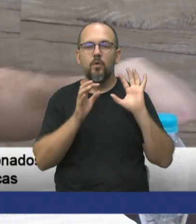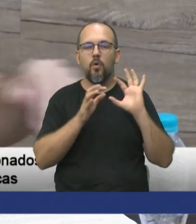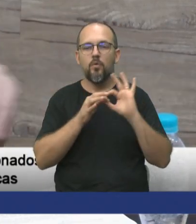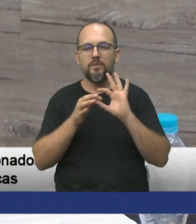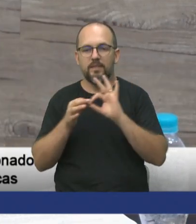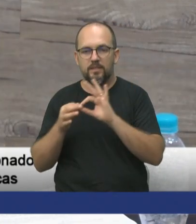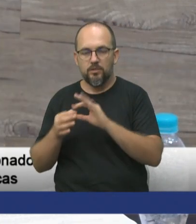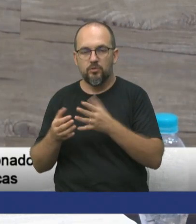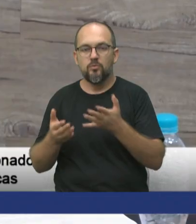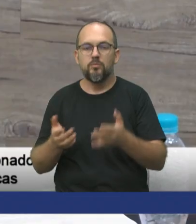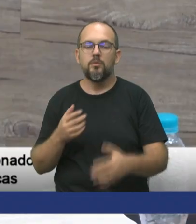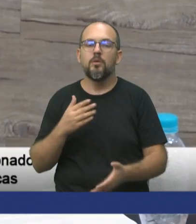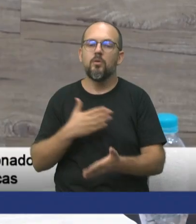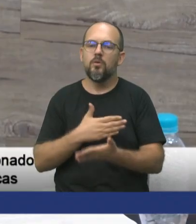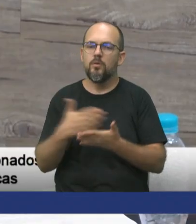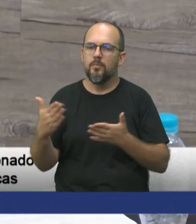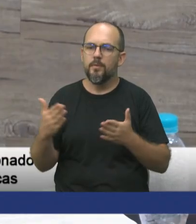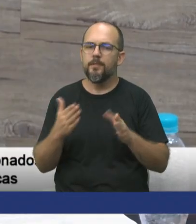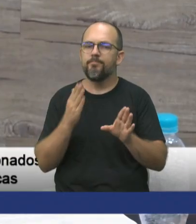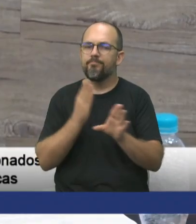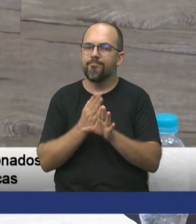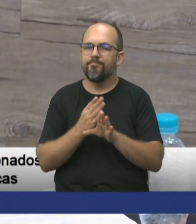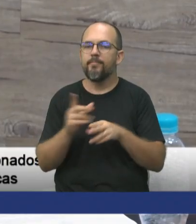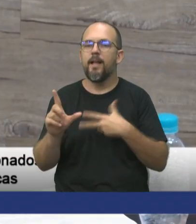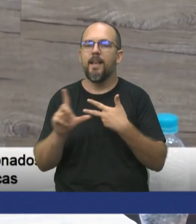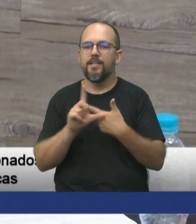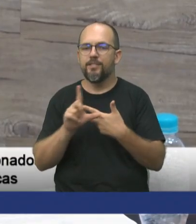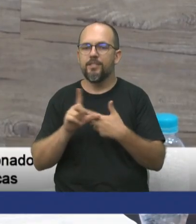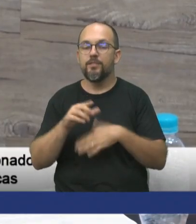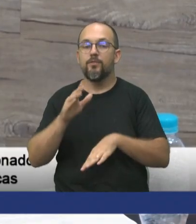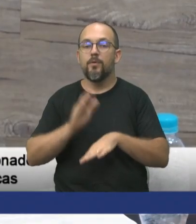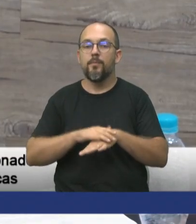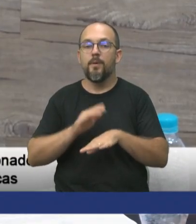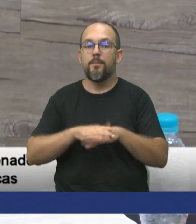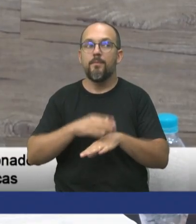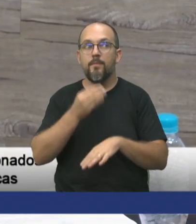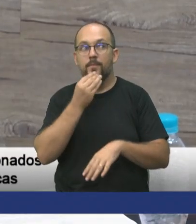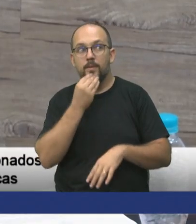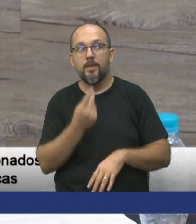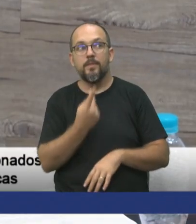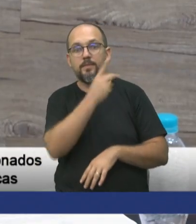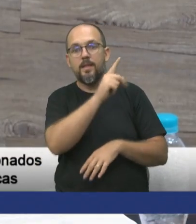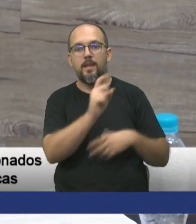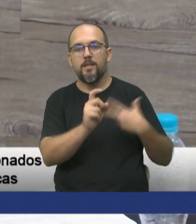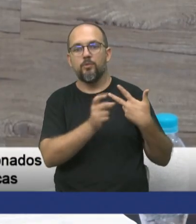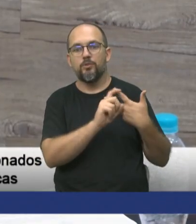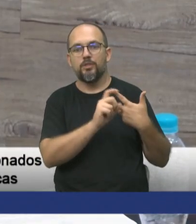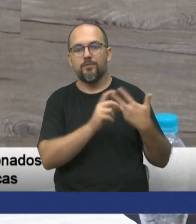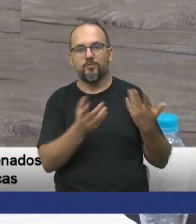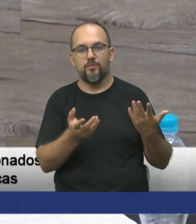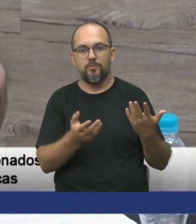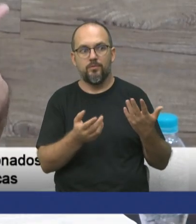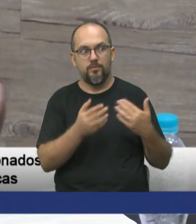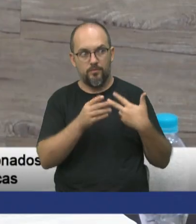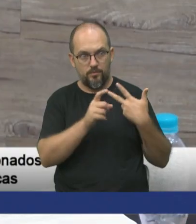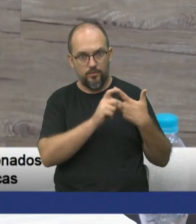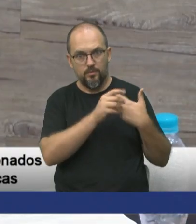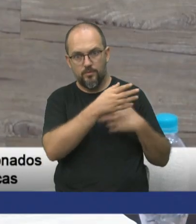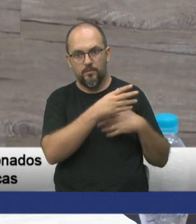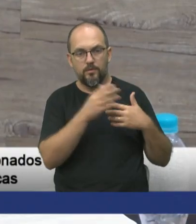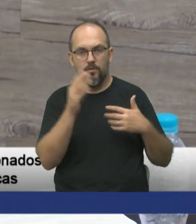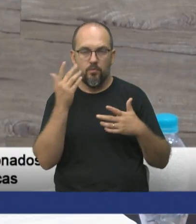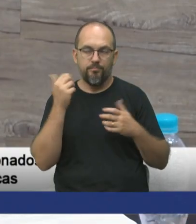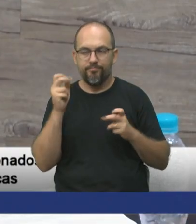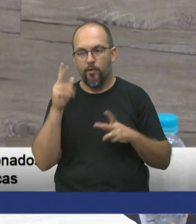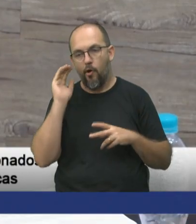aqui, aí a gente começa a identificar que o Legislativo precisa fazer um papel na onde que era o do Executivo. Então, é para o Executivo ouvir, nós estamos aqui para isso.